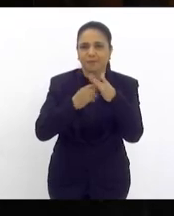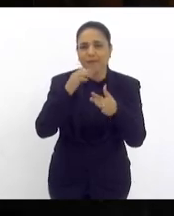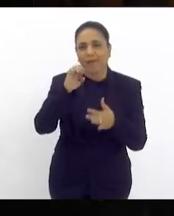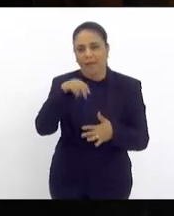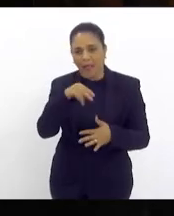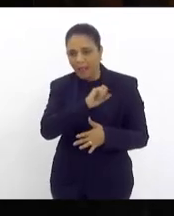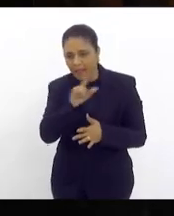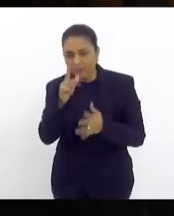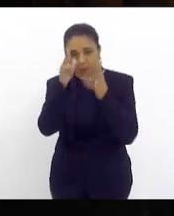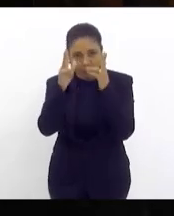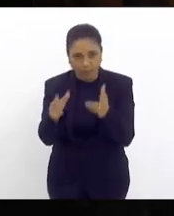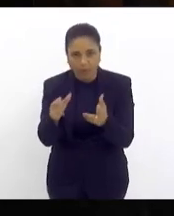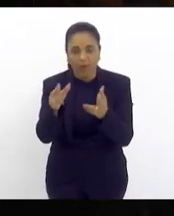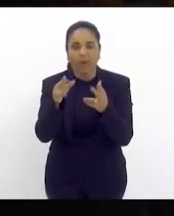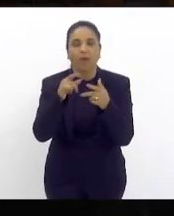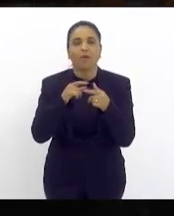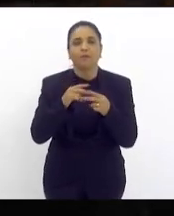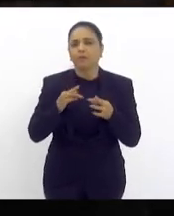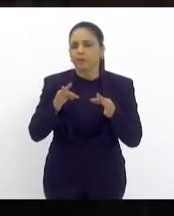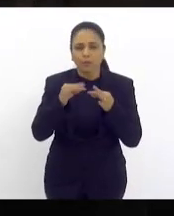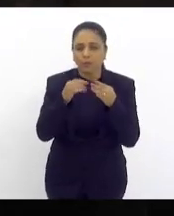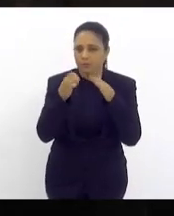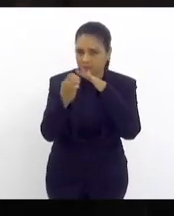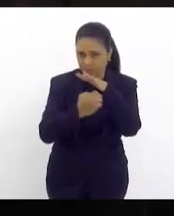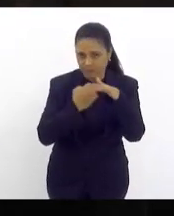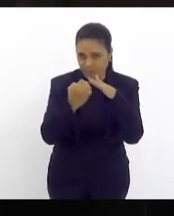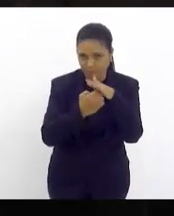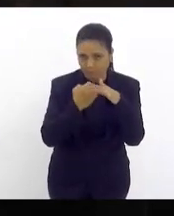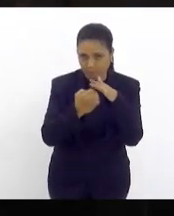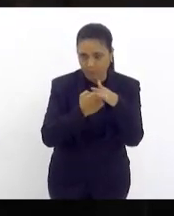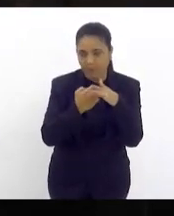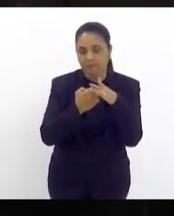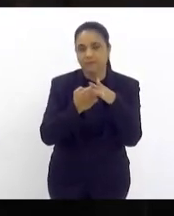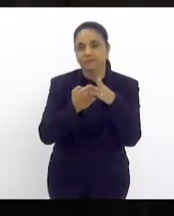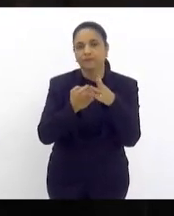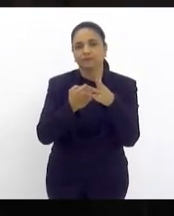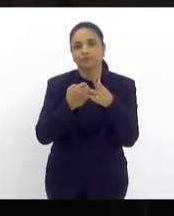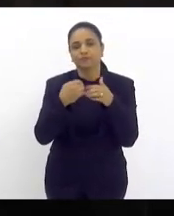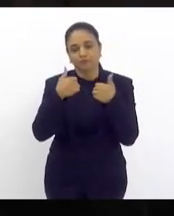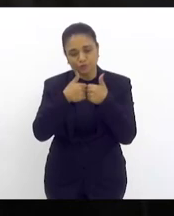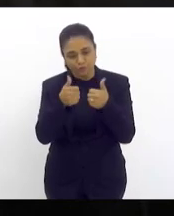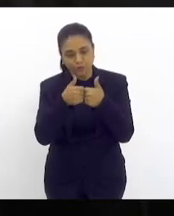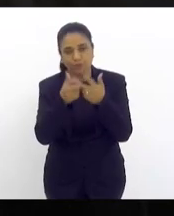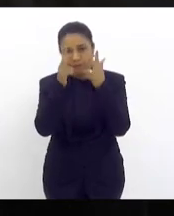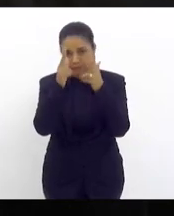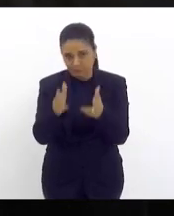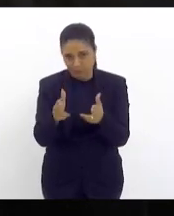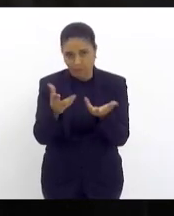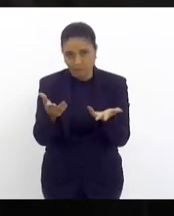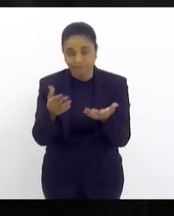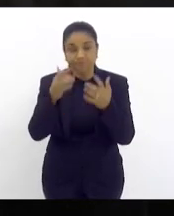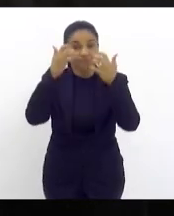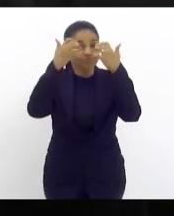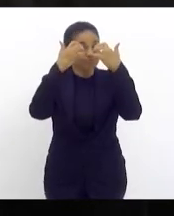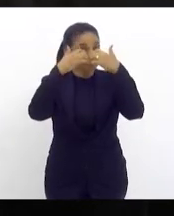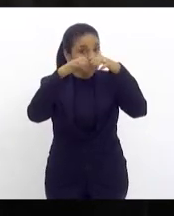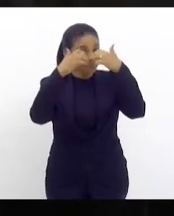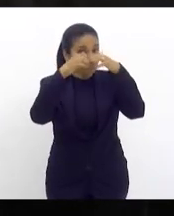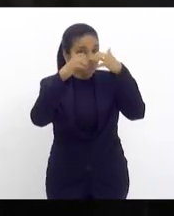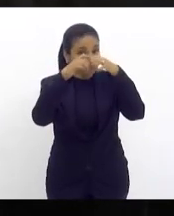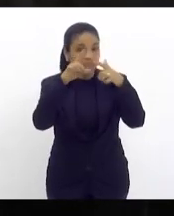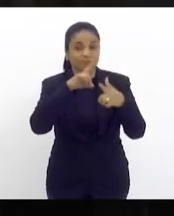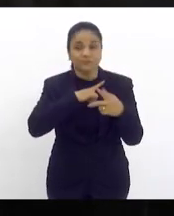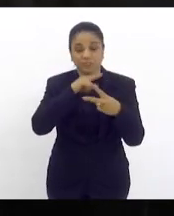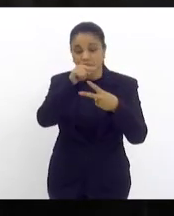concessionárias que pegam O saneamento básico e é o papo também das empresas de ônibus só que em Petrópolis Nós